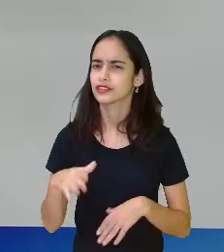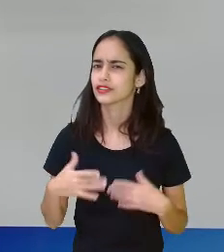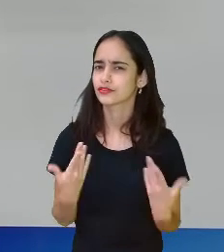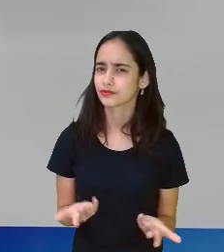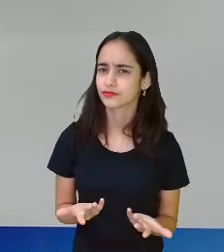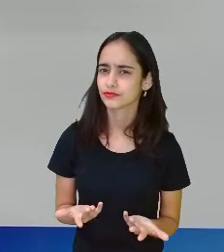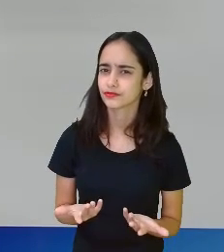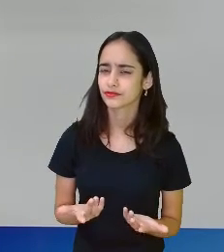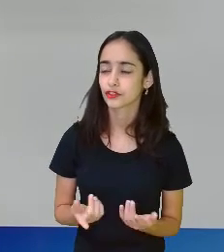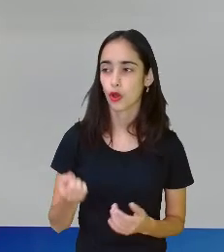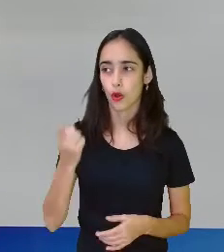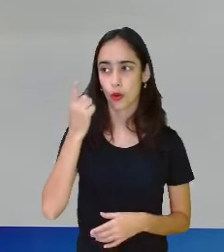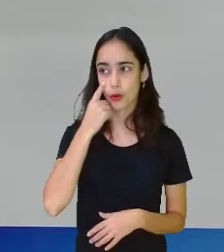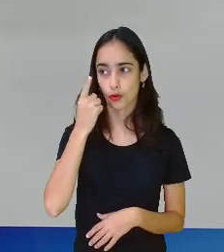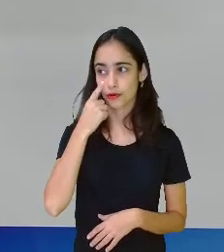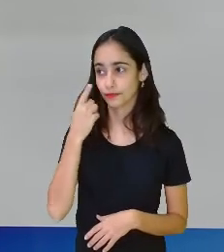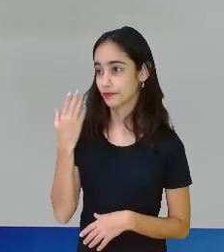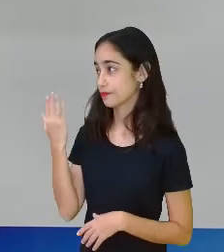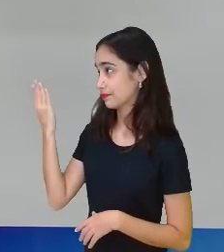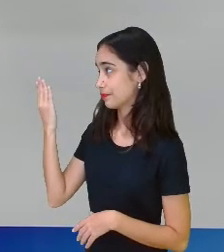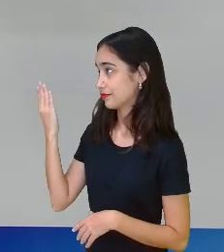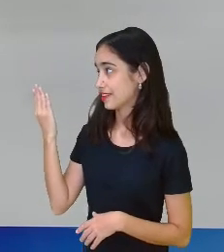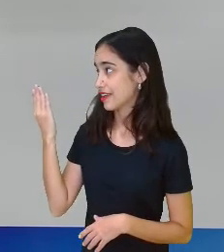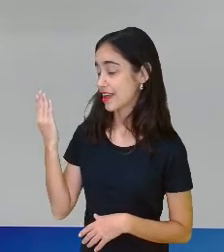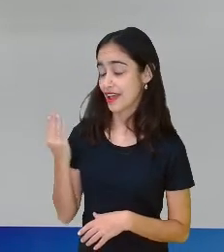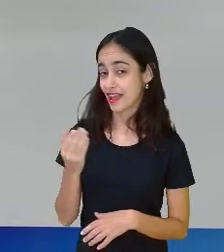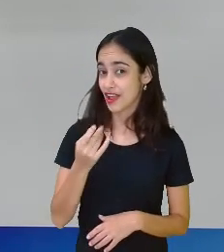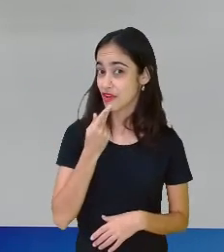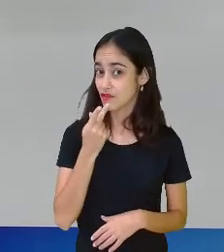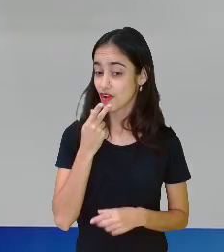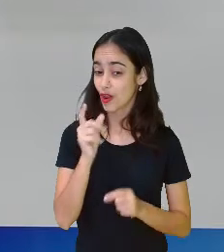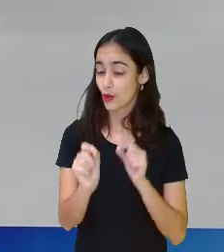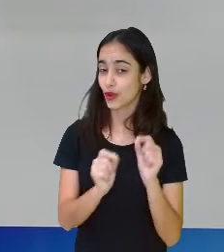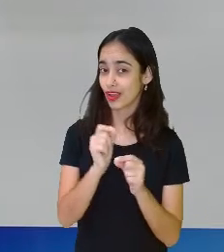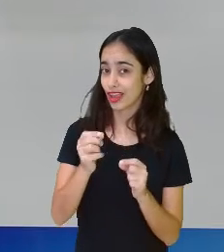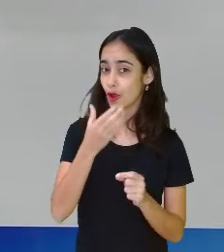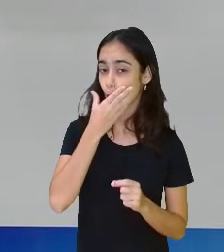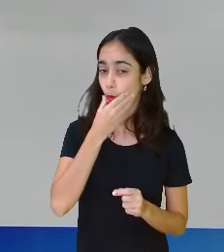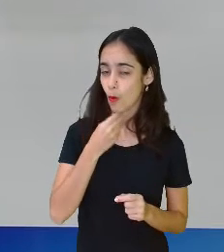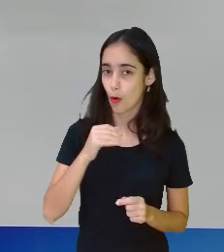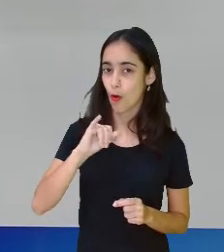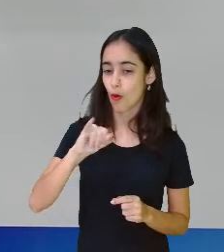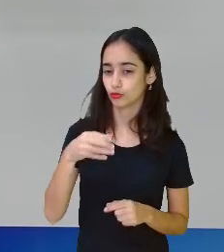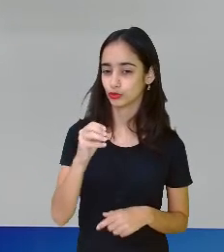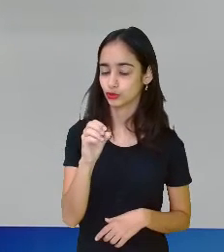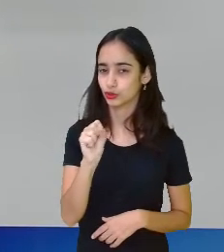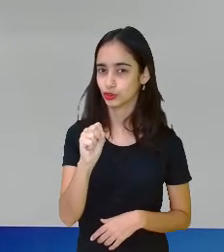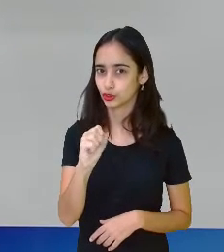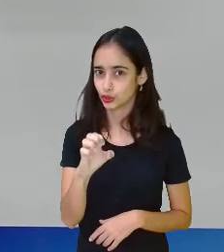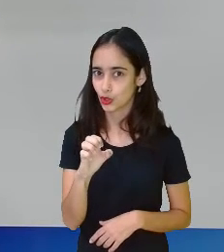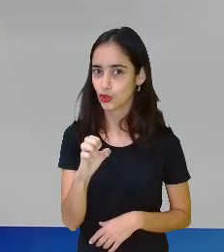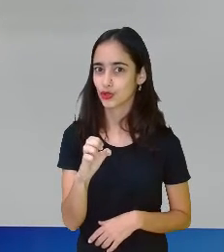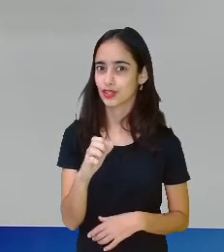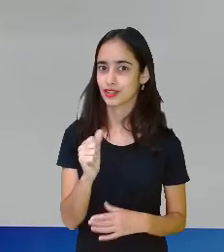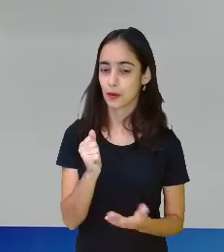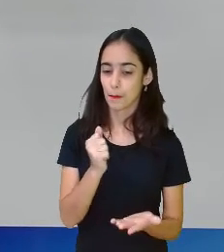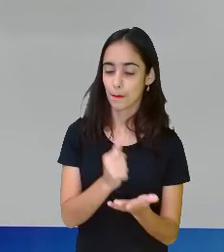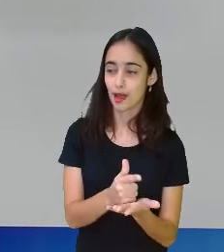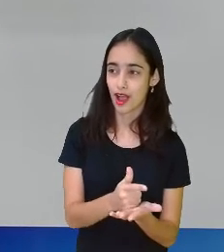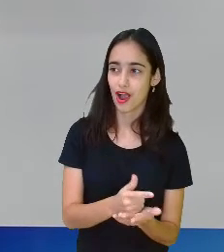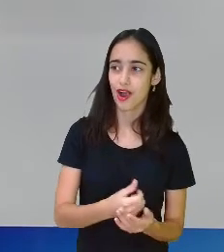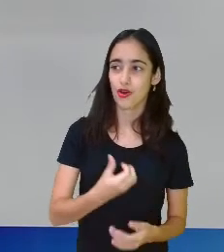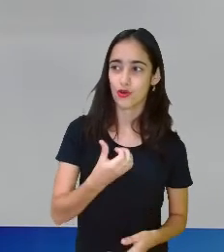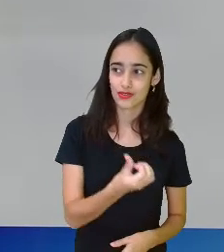gastou 699. Provavelmente ele dividiu em 10 vezes sem juros. Eu faria o